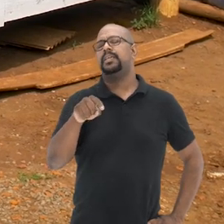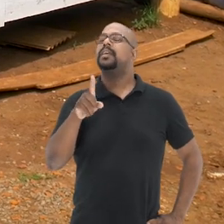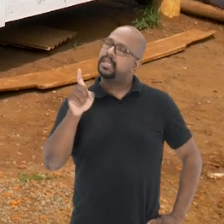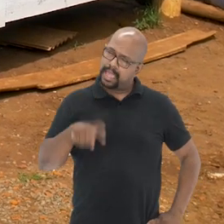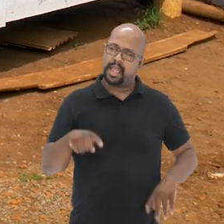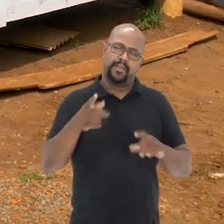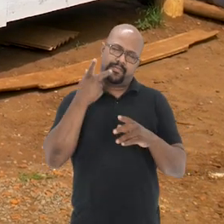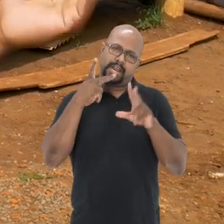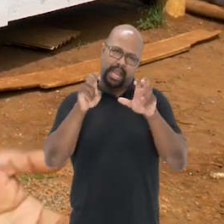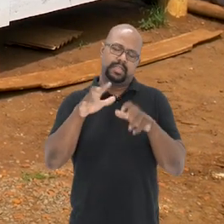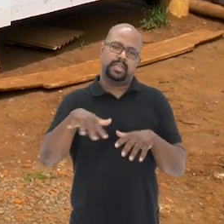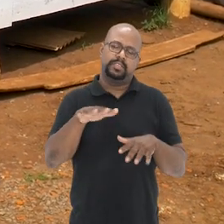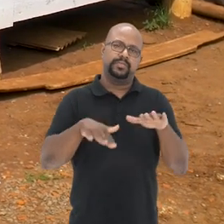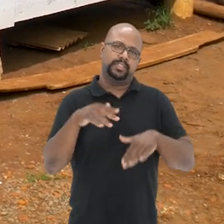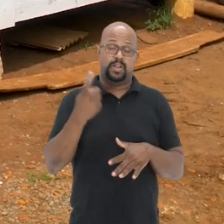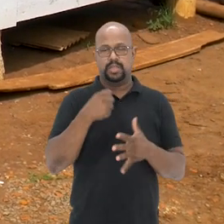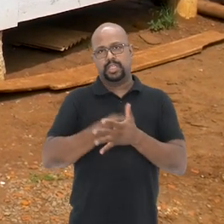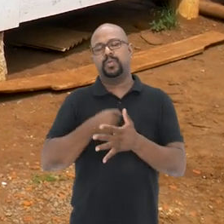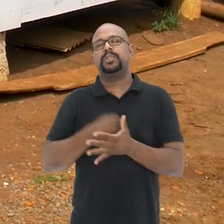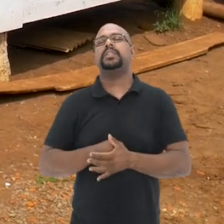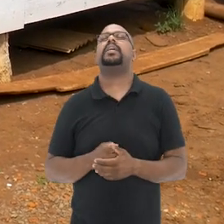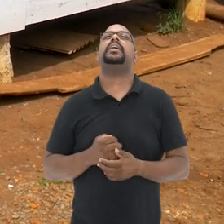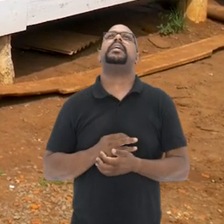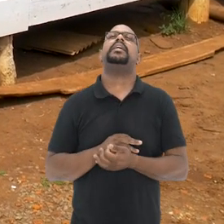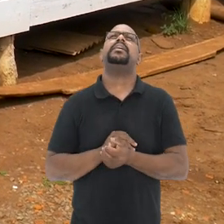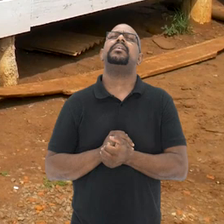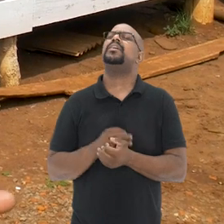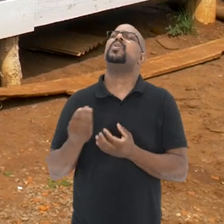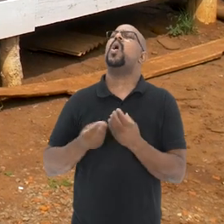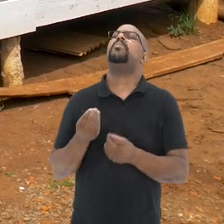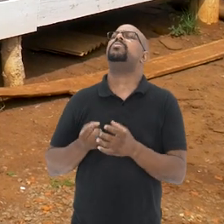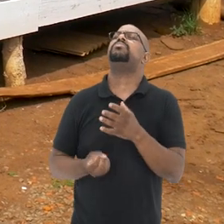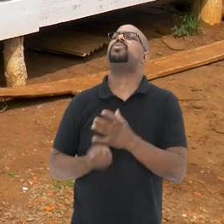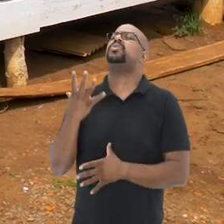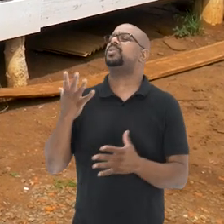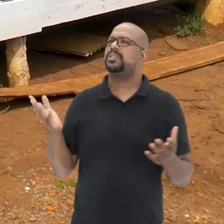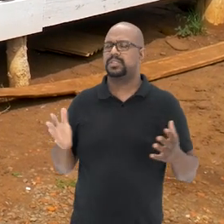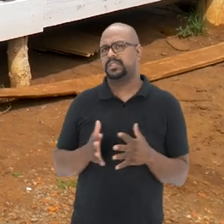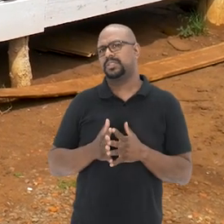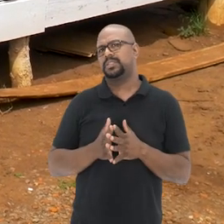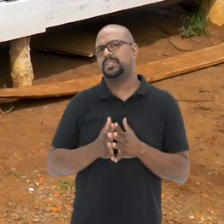da questão que é levantada às vezes da nossa luta. De onde é que vocês vieram?